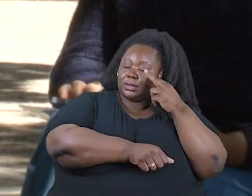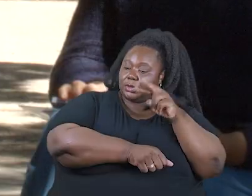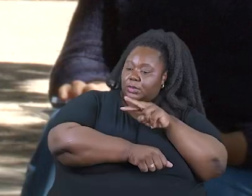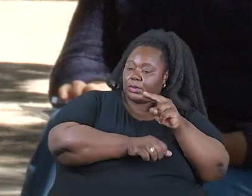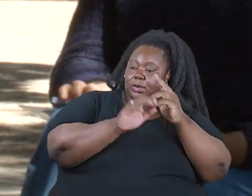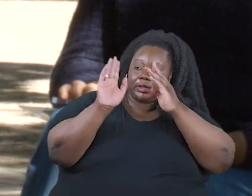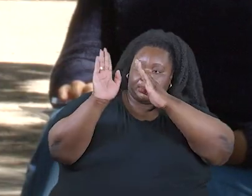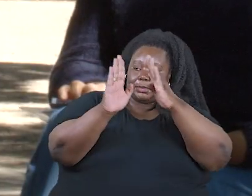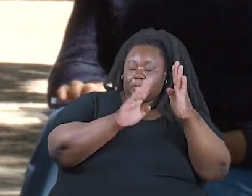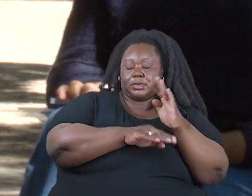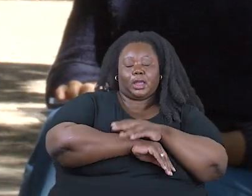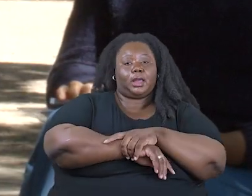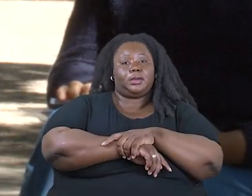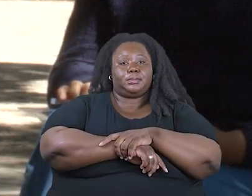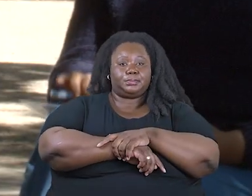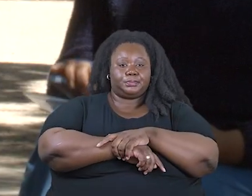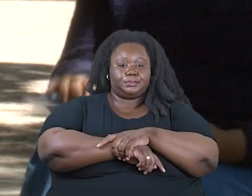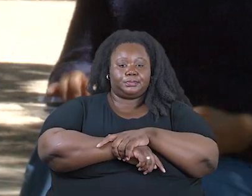da bibliotecária.